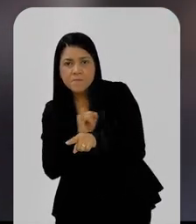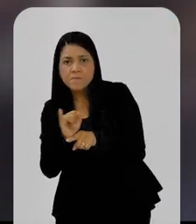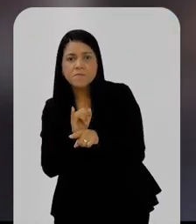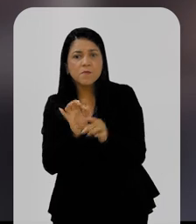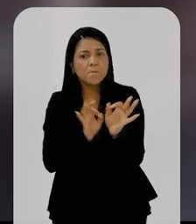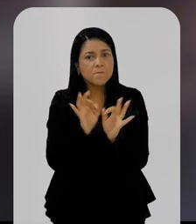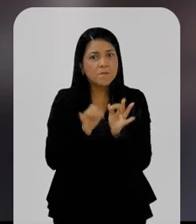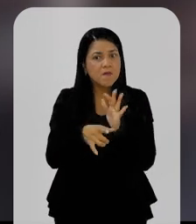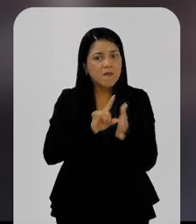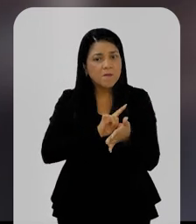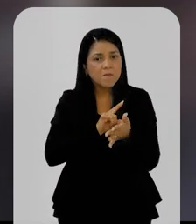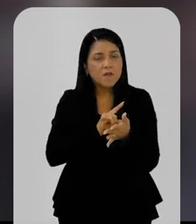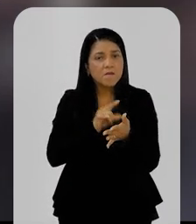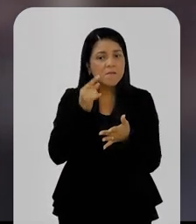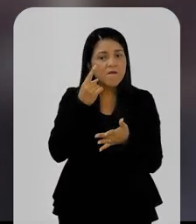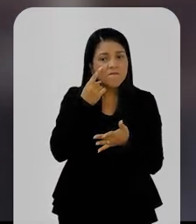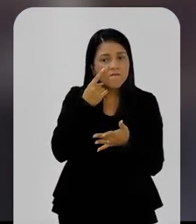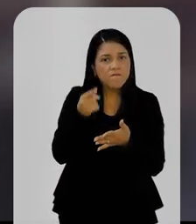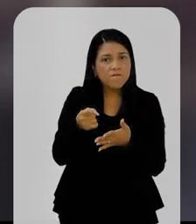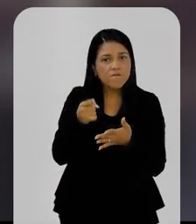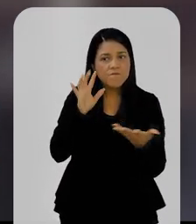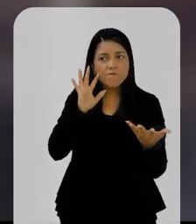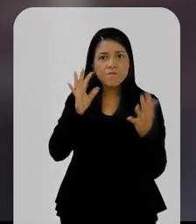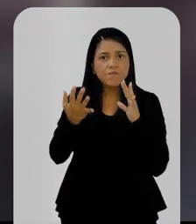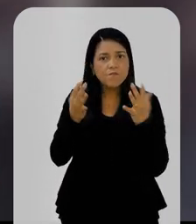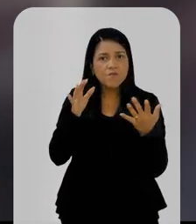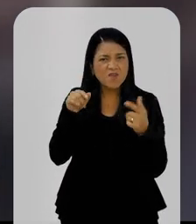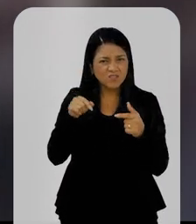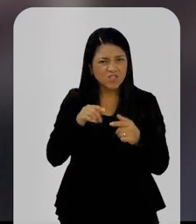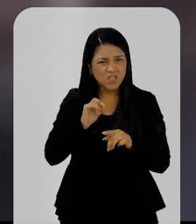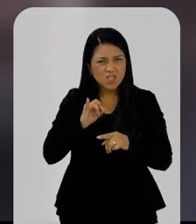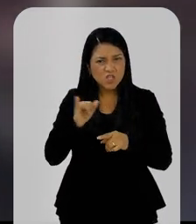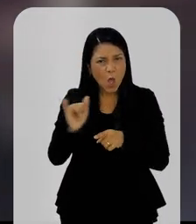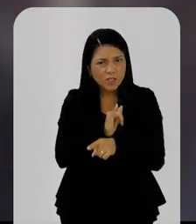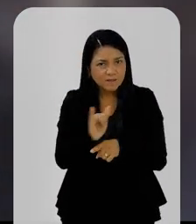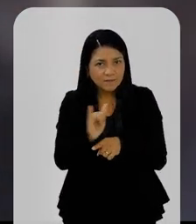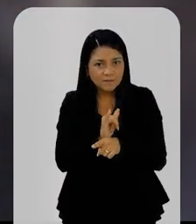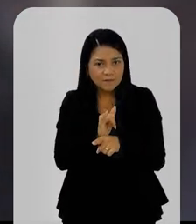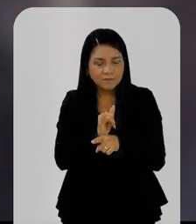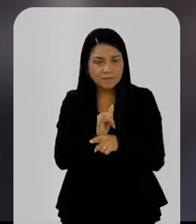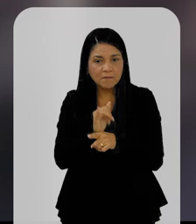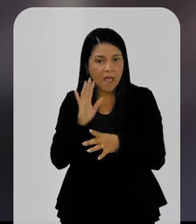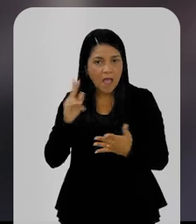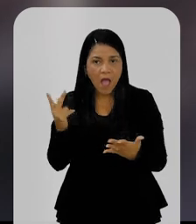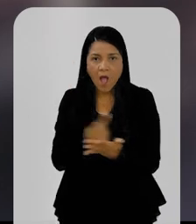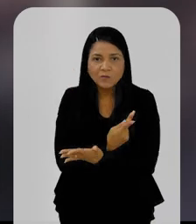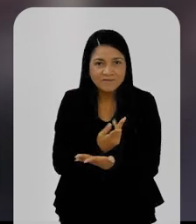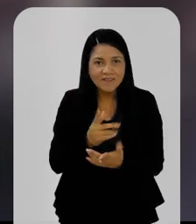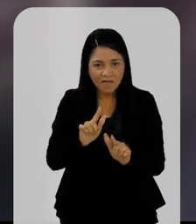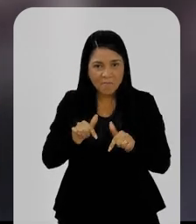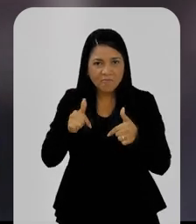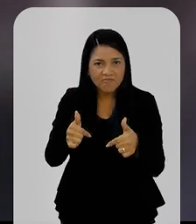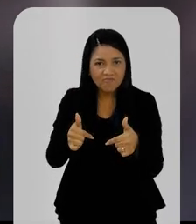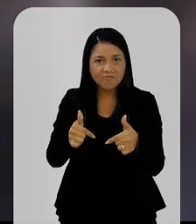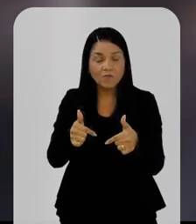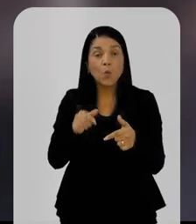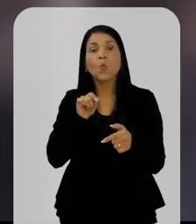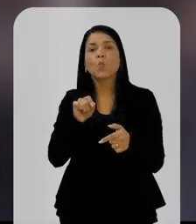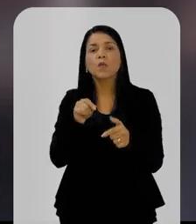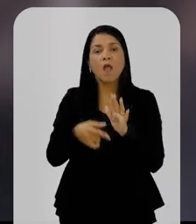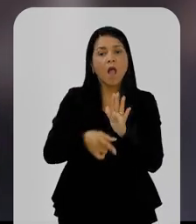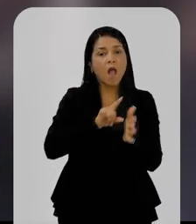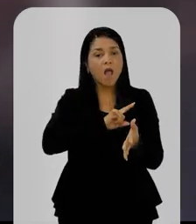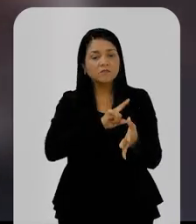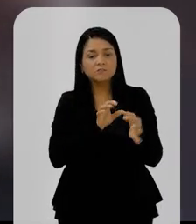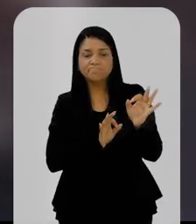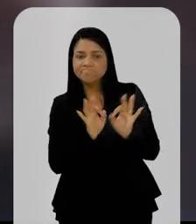essas possibilidades? Será que a nossa estratégia é só apagar o incêndio quando ele ocorre? O que que a gente está fazendo para atender